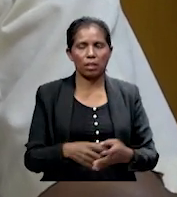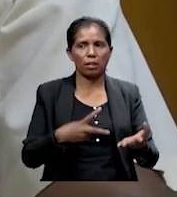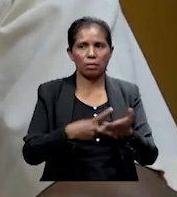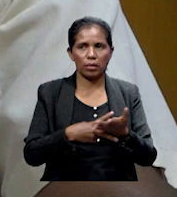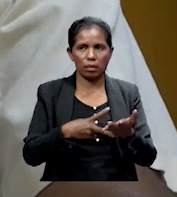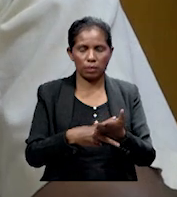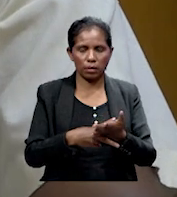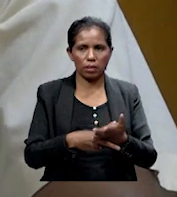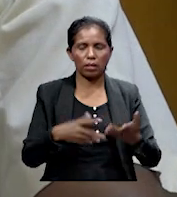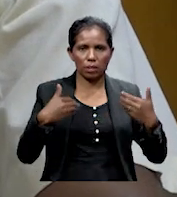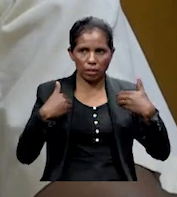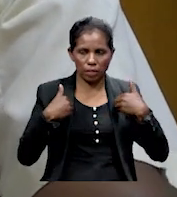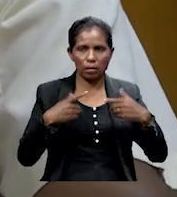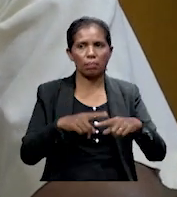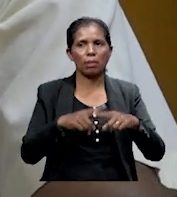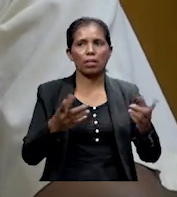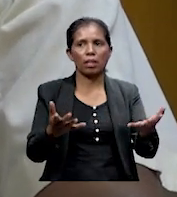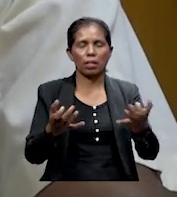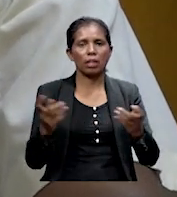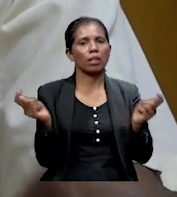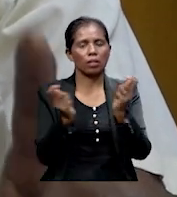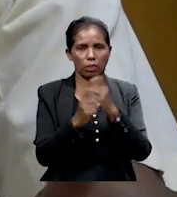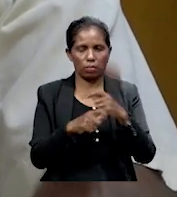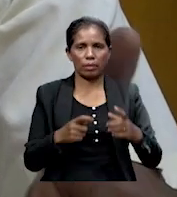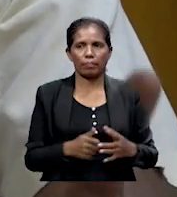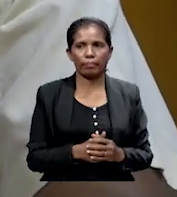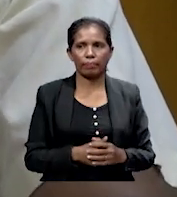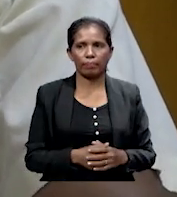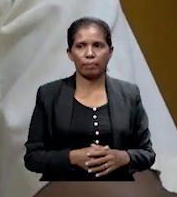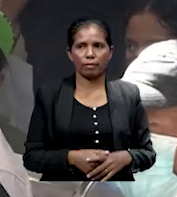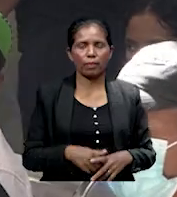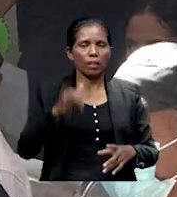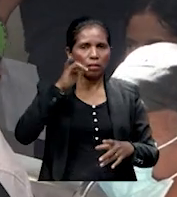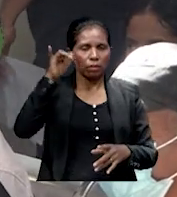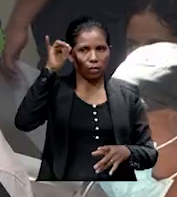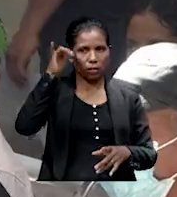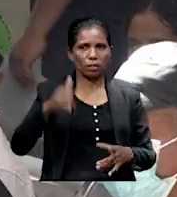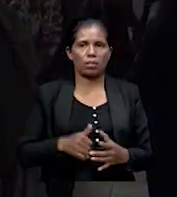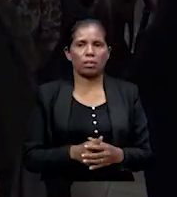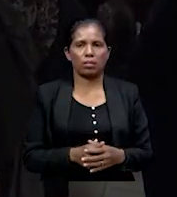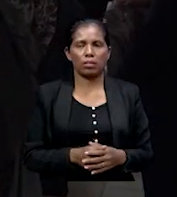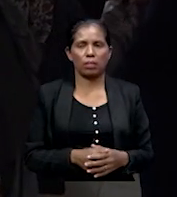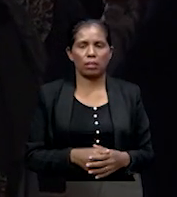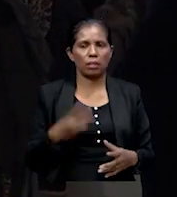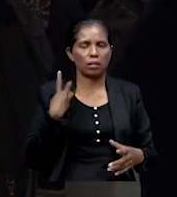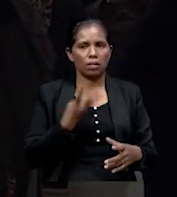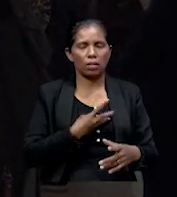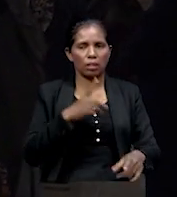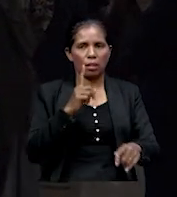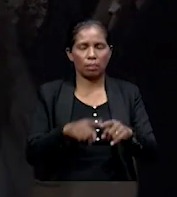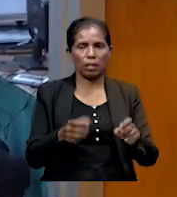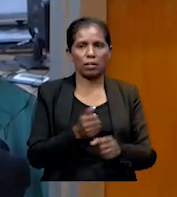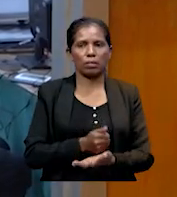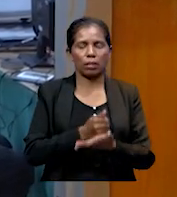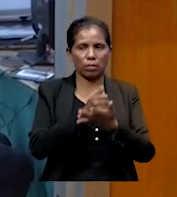sei muri sela mebe hakar troka ne orsai parcialmente ita labele halo